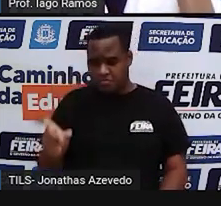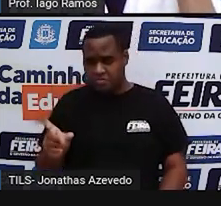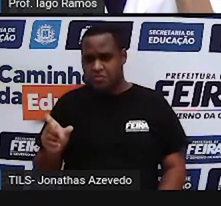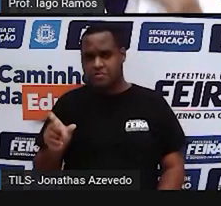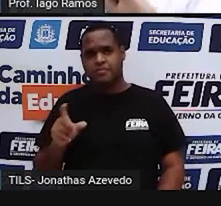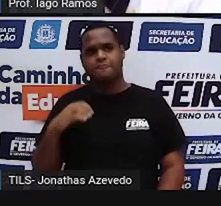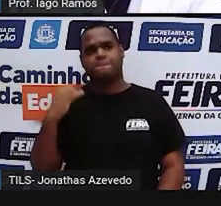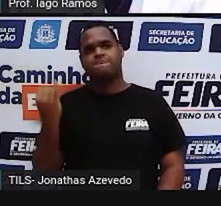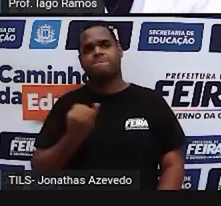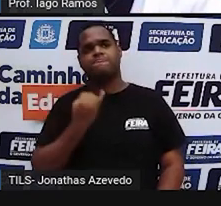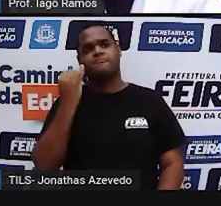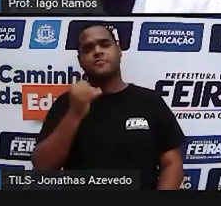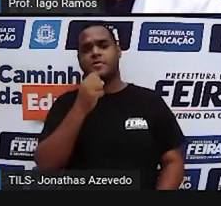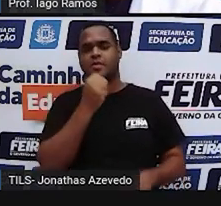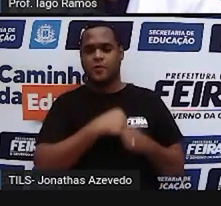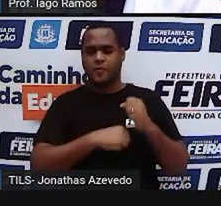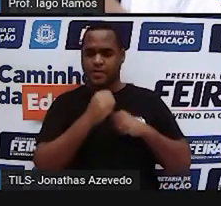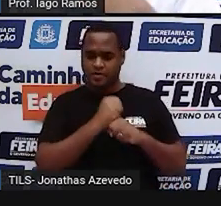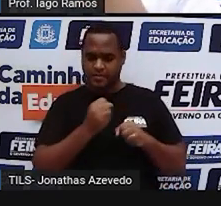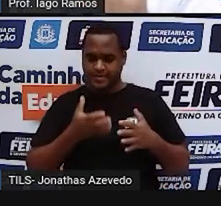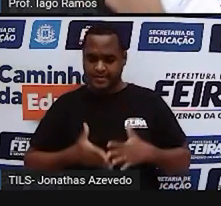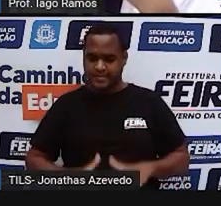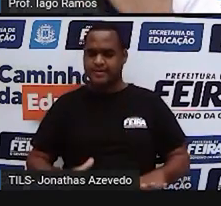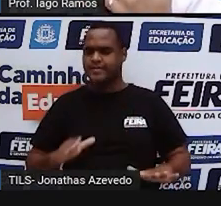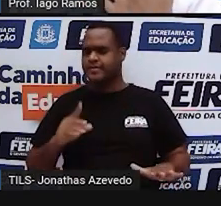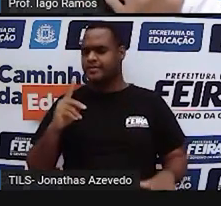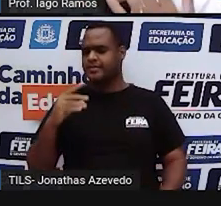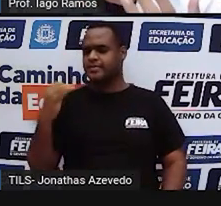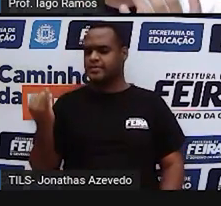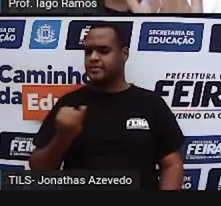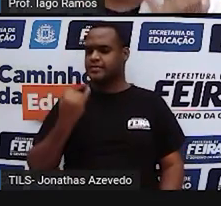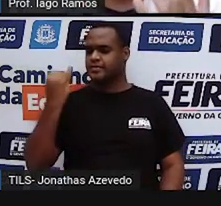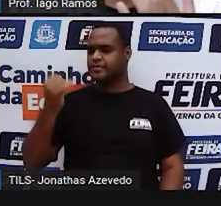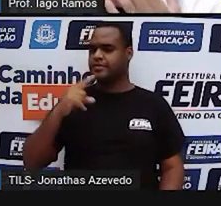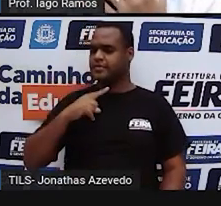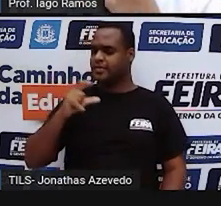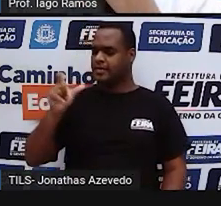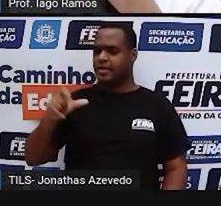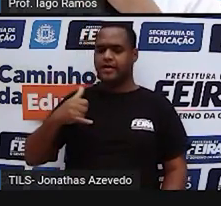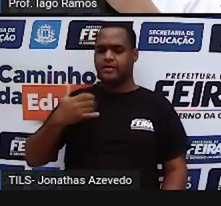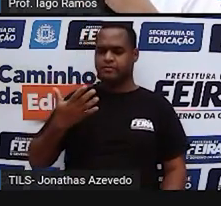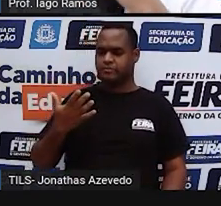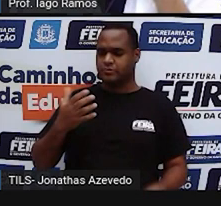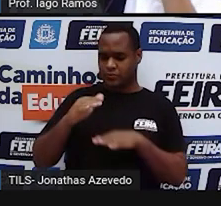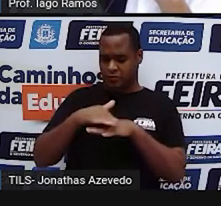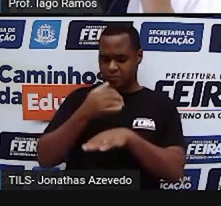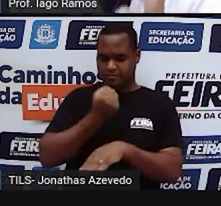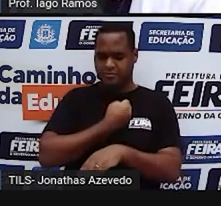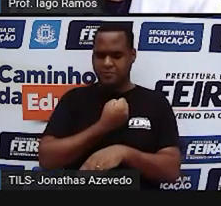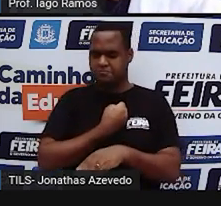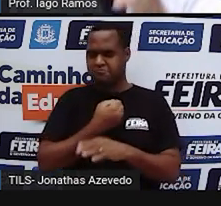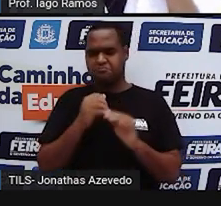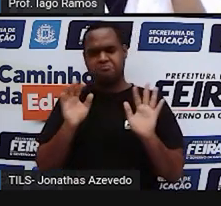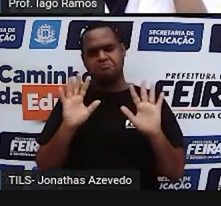não importa o ano que ela nasceu não importa o número que ela calça